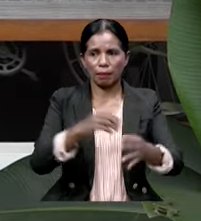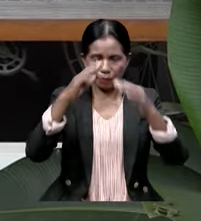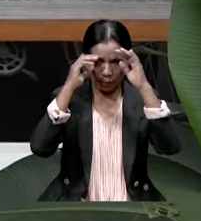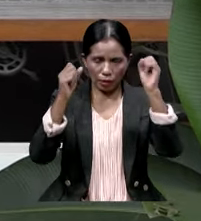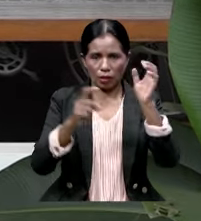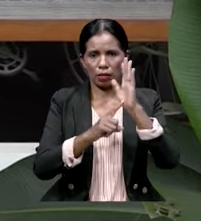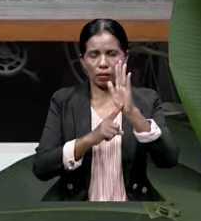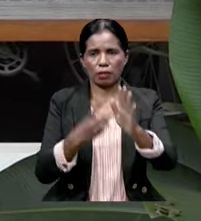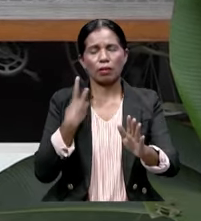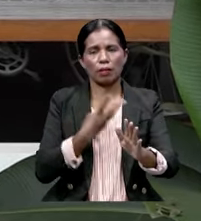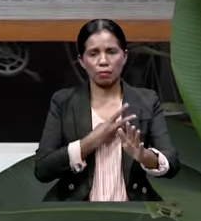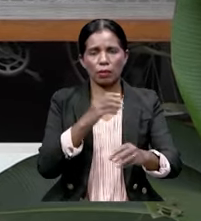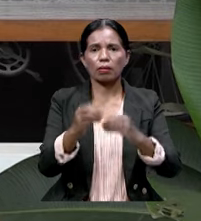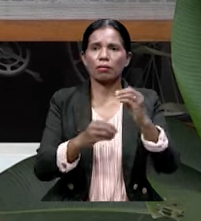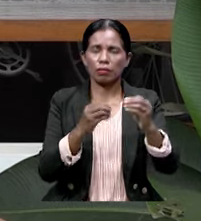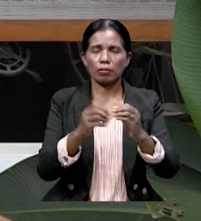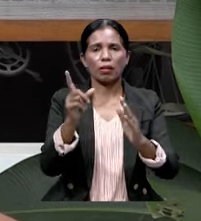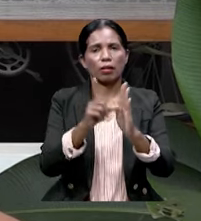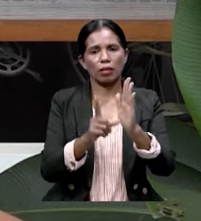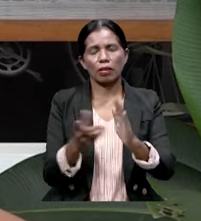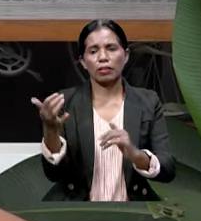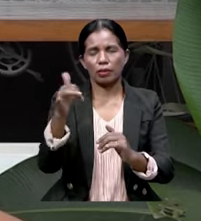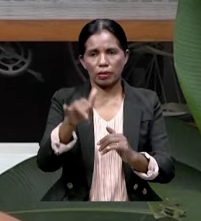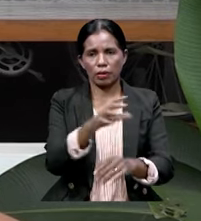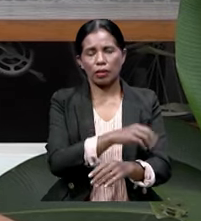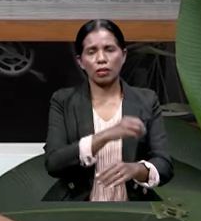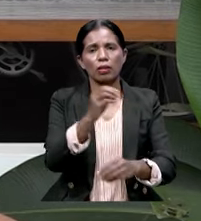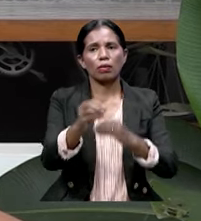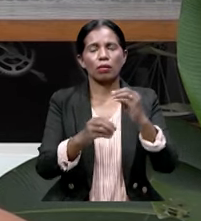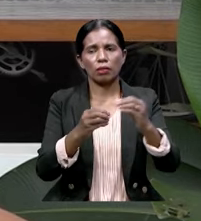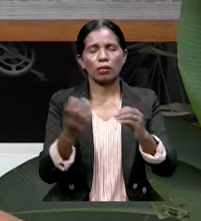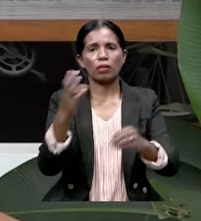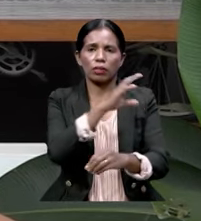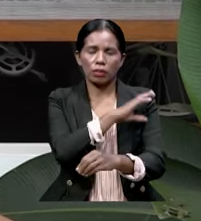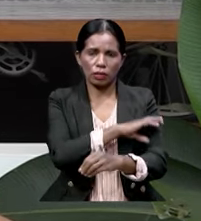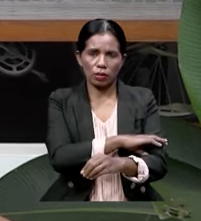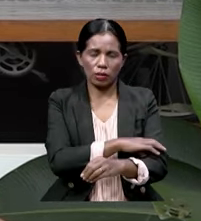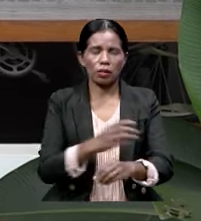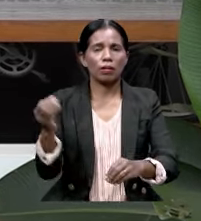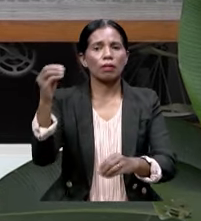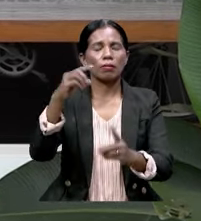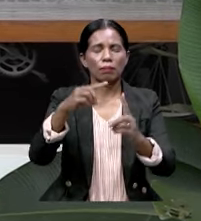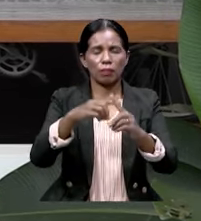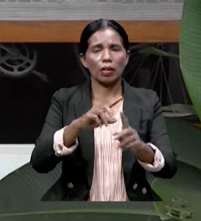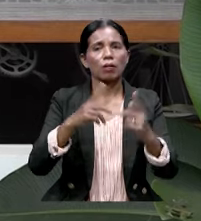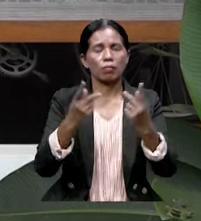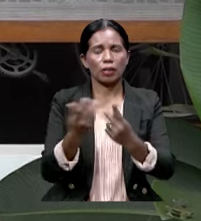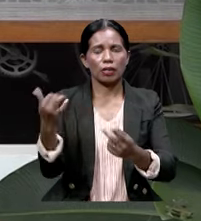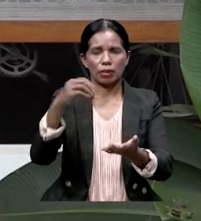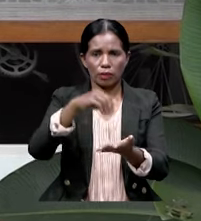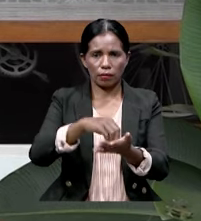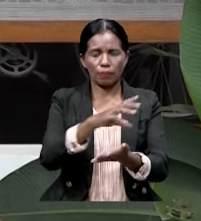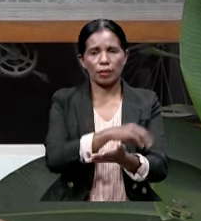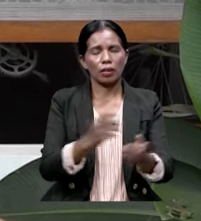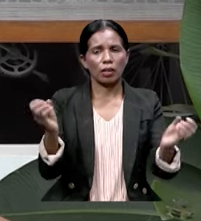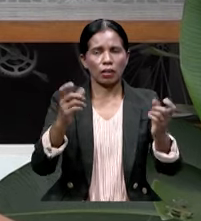mai ami kona ba legislasaun sirne. Nebe relaciona ho segurança ba investidor. Claramente investidor sira sela